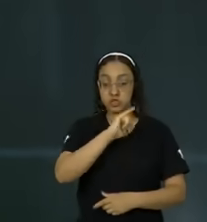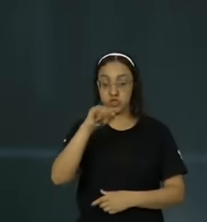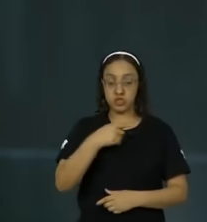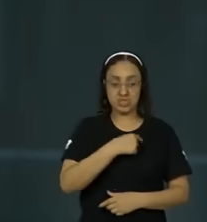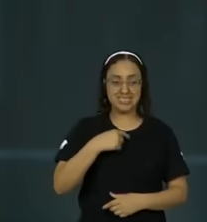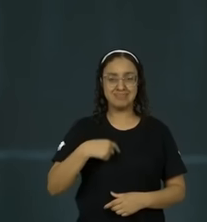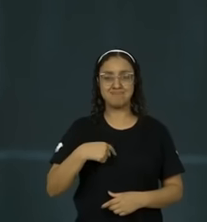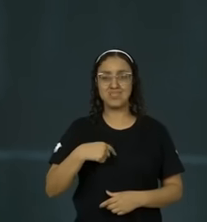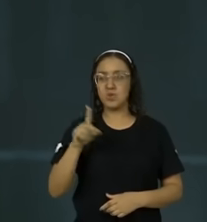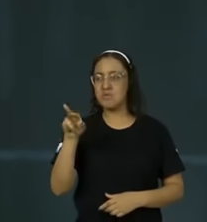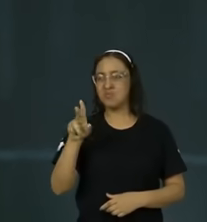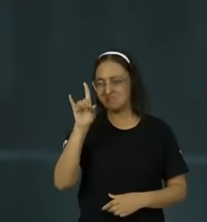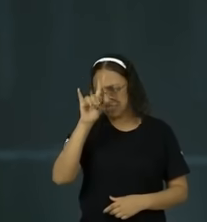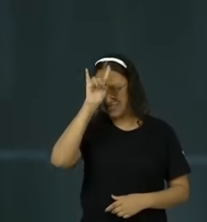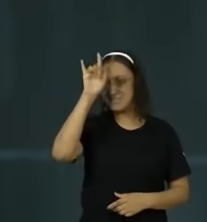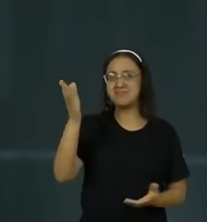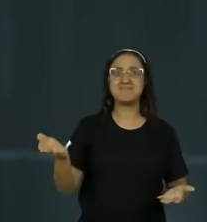sua própria família, e